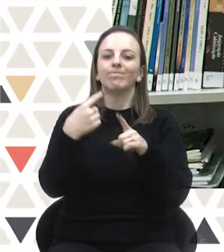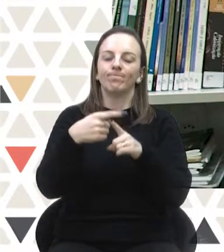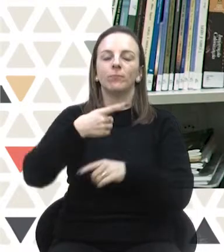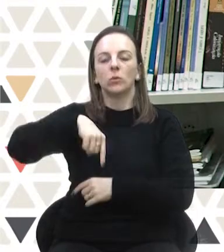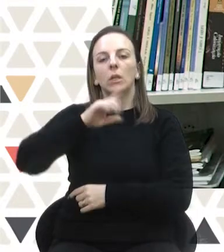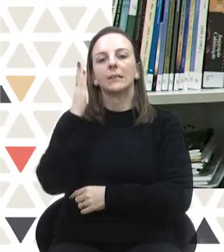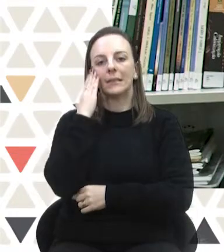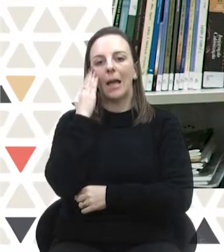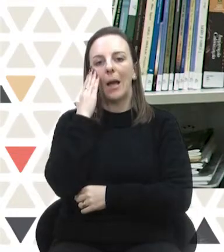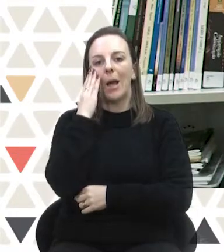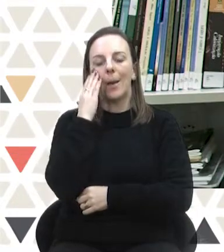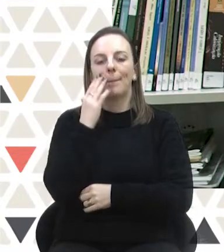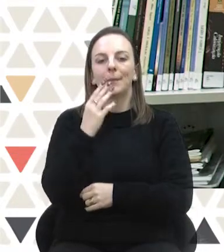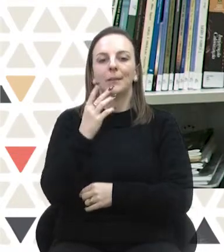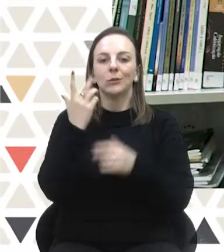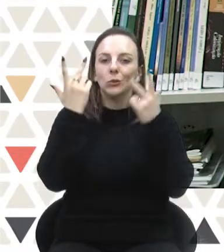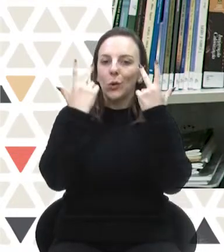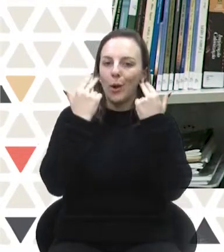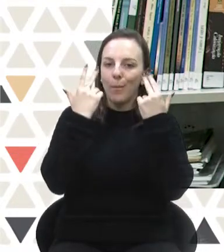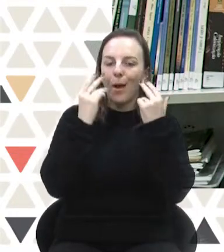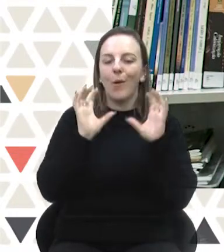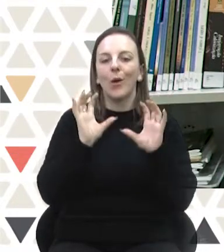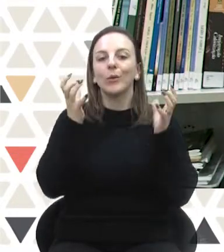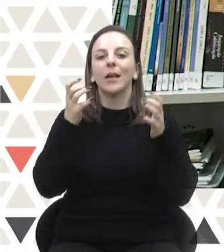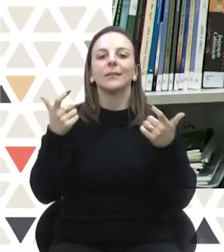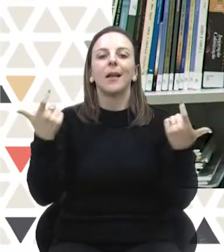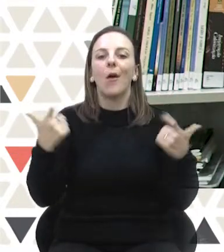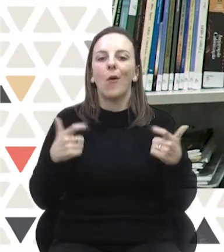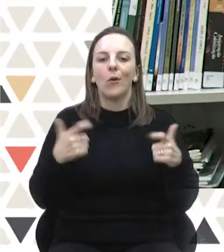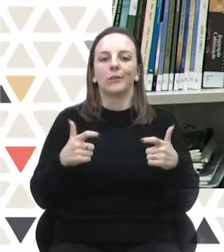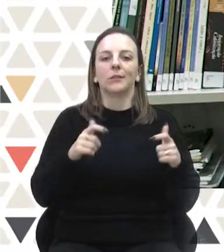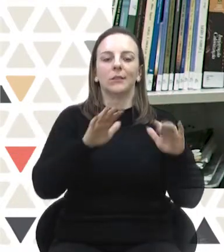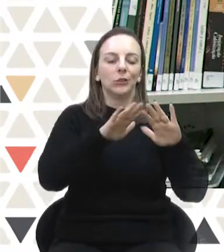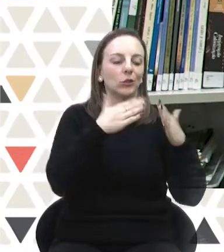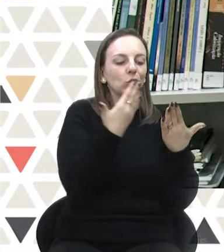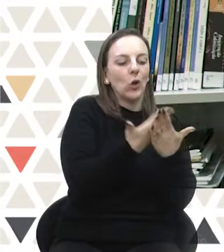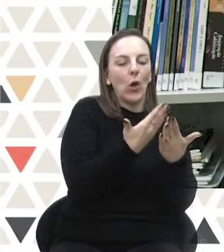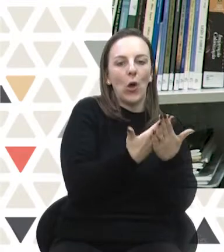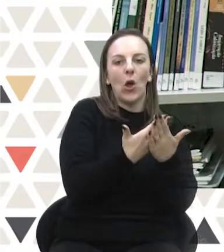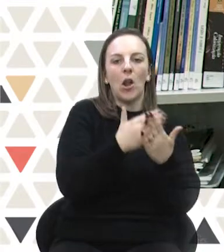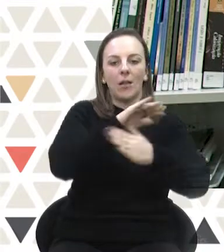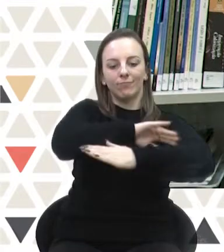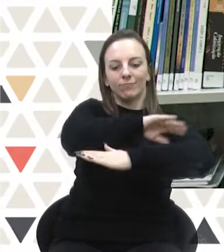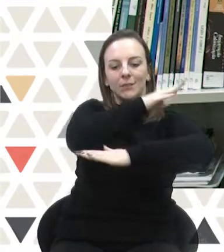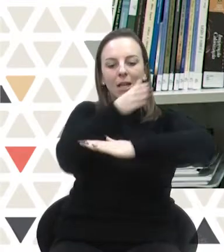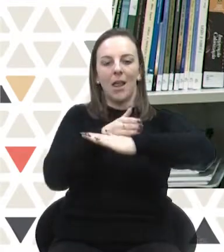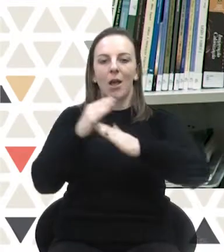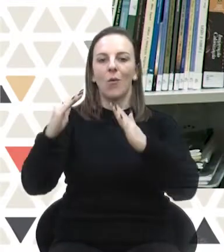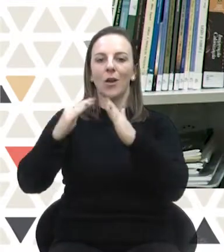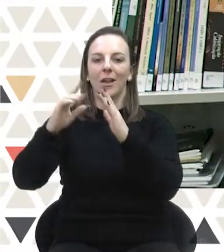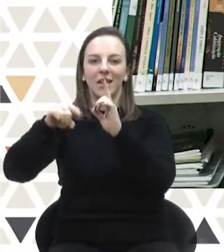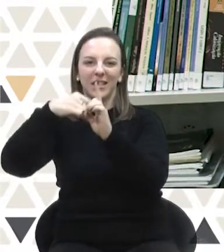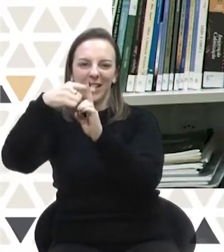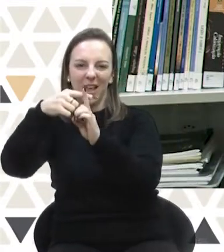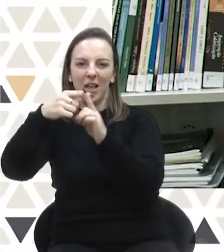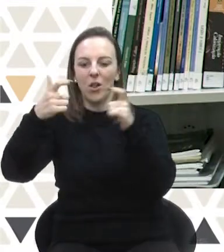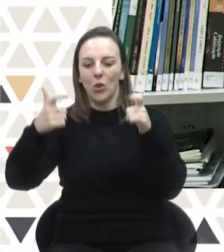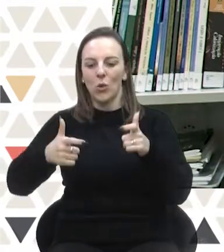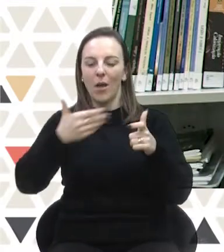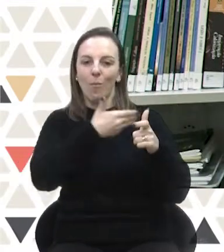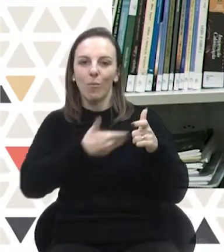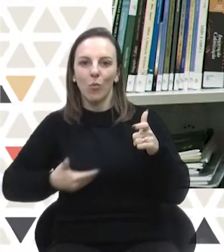de votação, porque nós sabemos, em regra, a votação ocorre em escolas, em salão de igreja, em